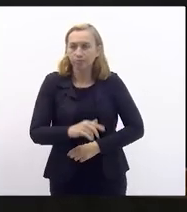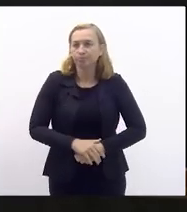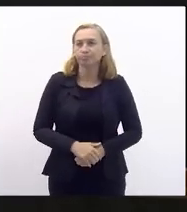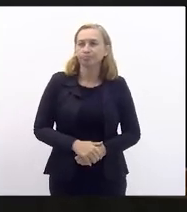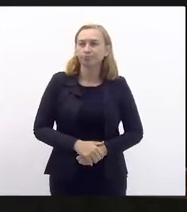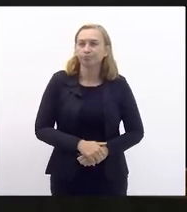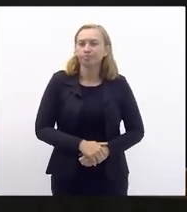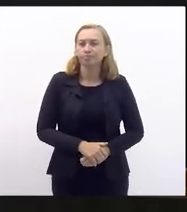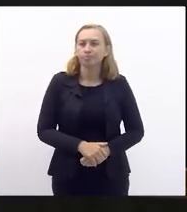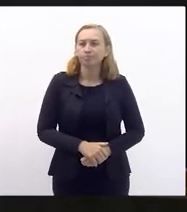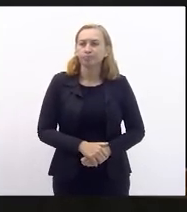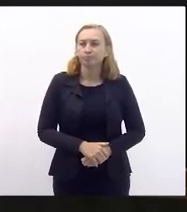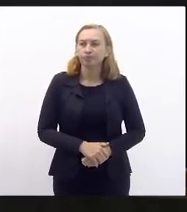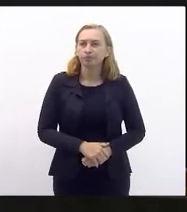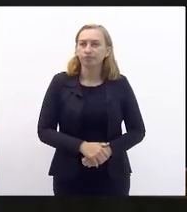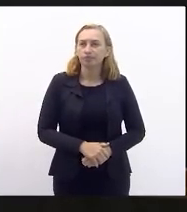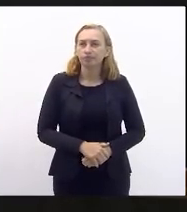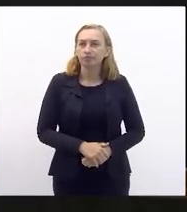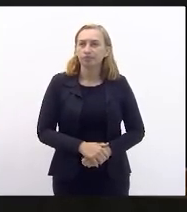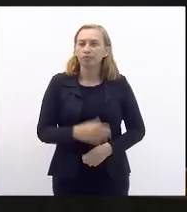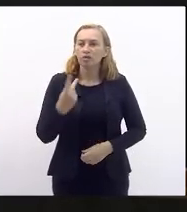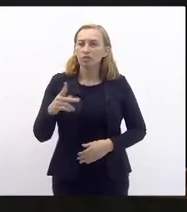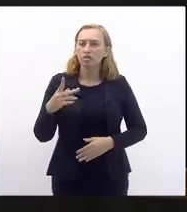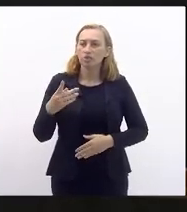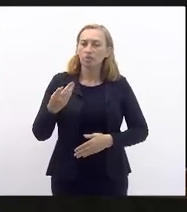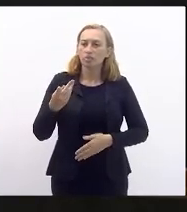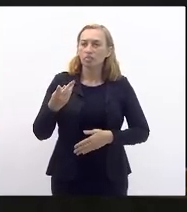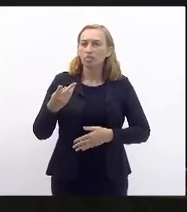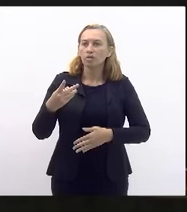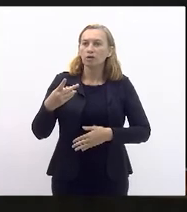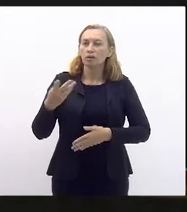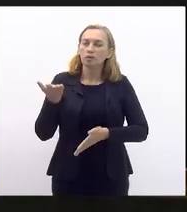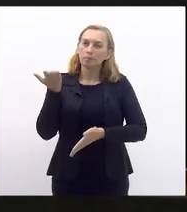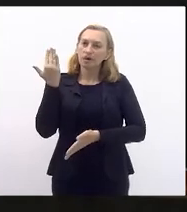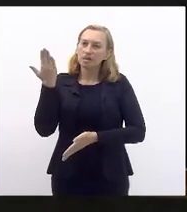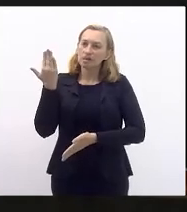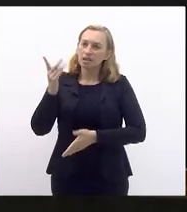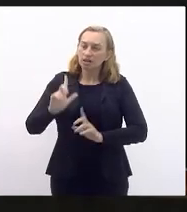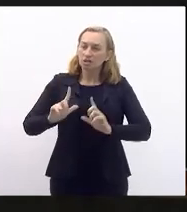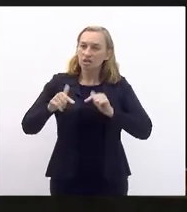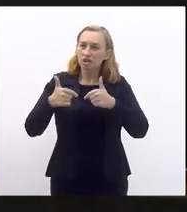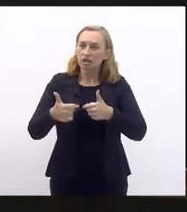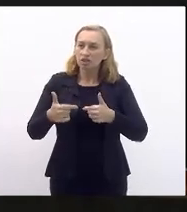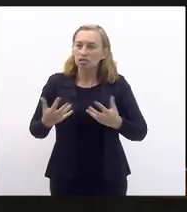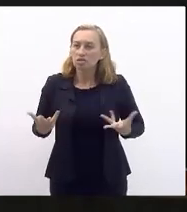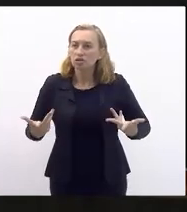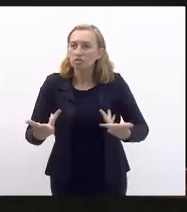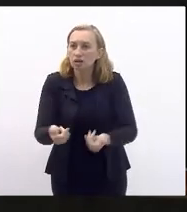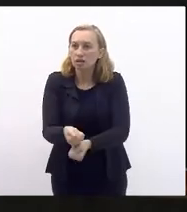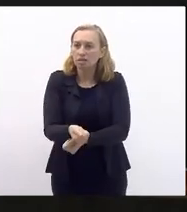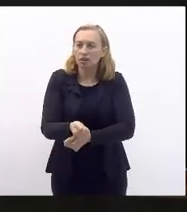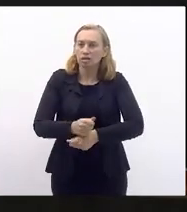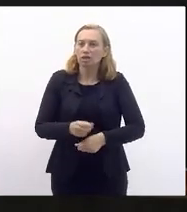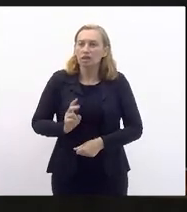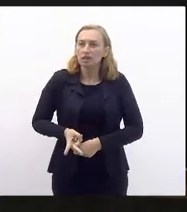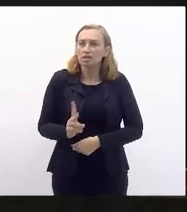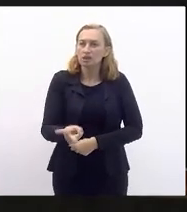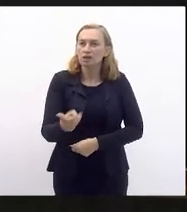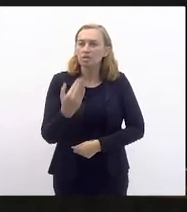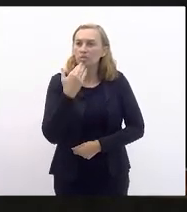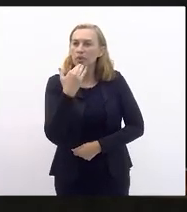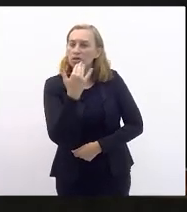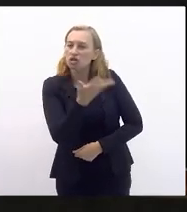desta forma o seu passado se reveste de grande operacionalidade sempre que